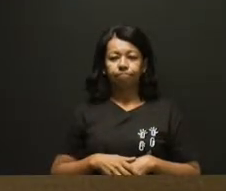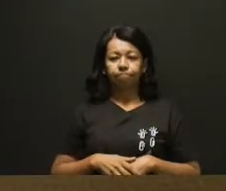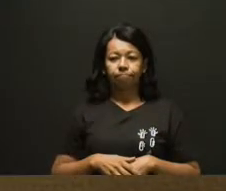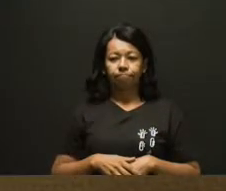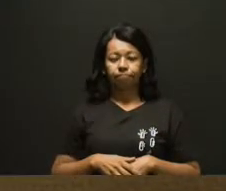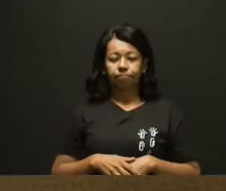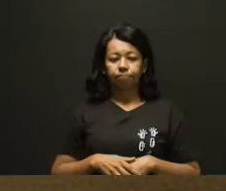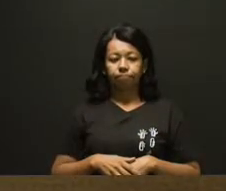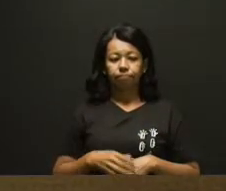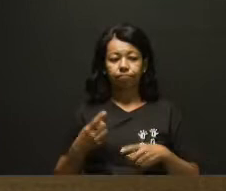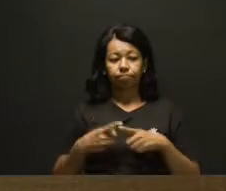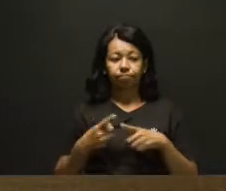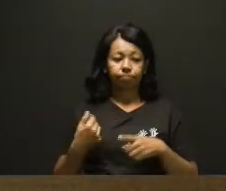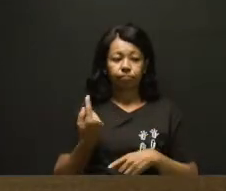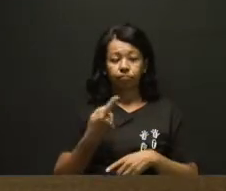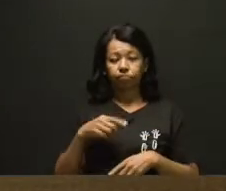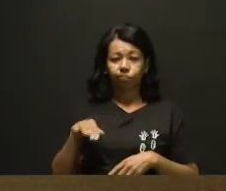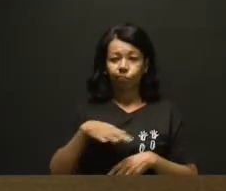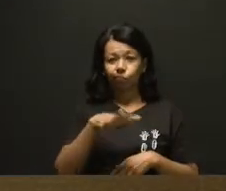polícia montou iguais